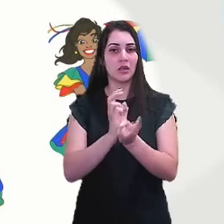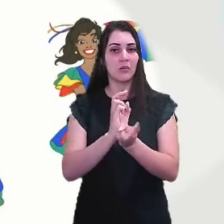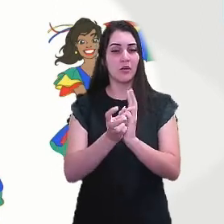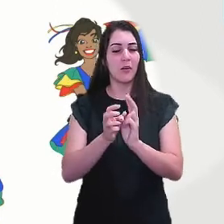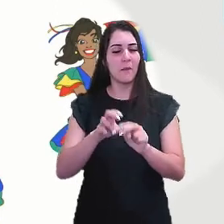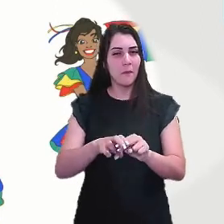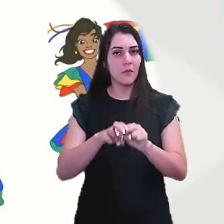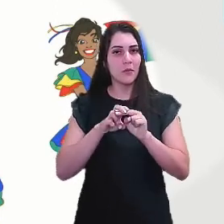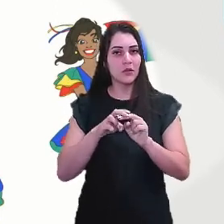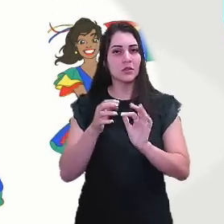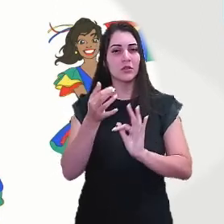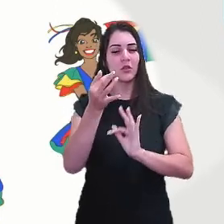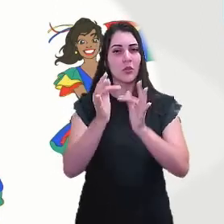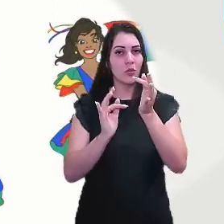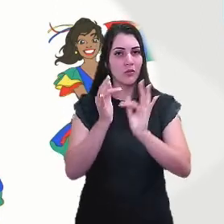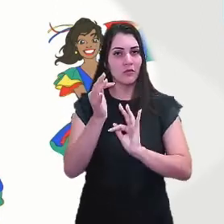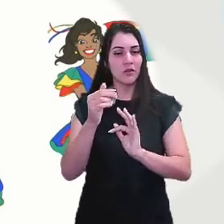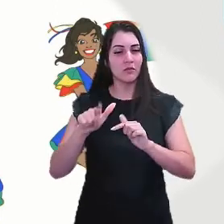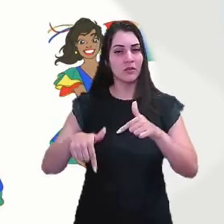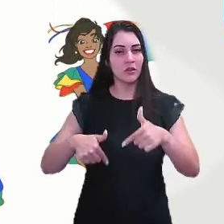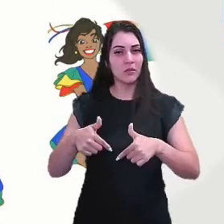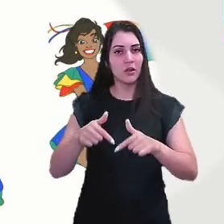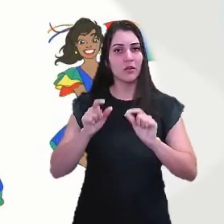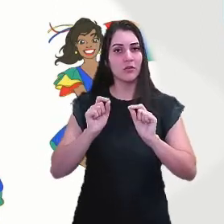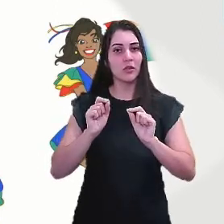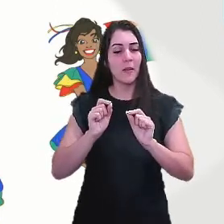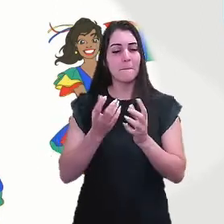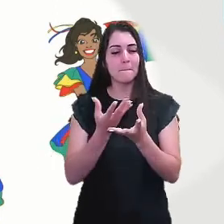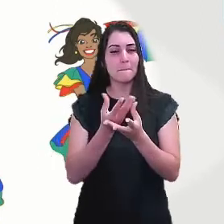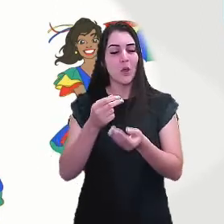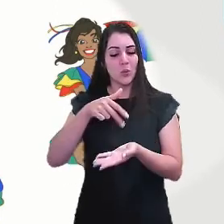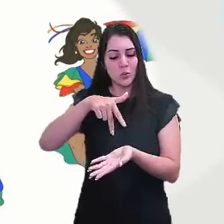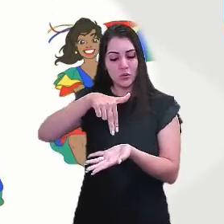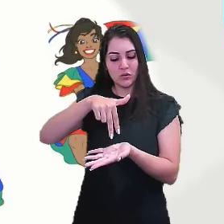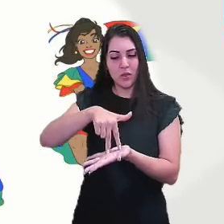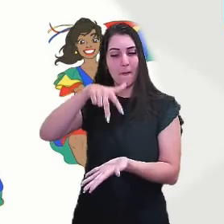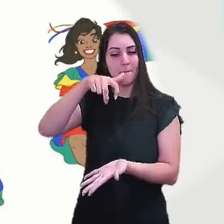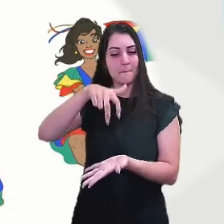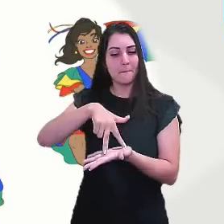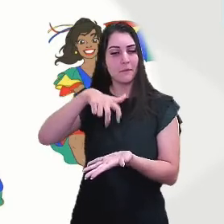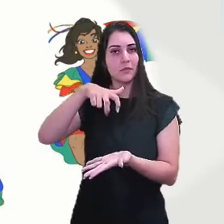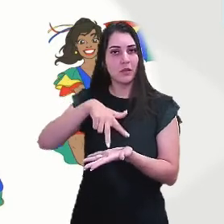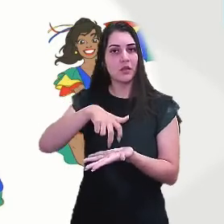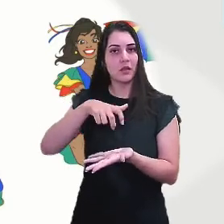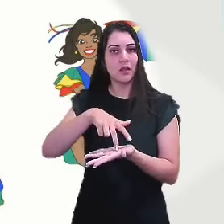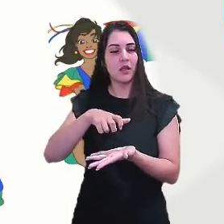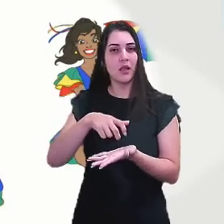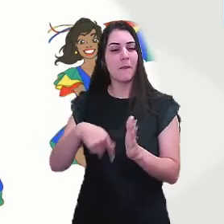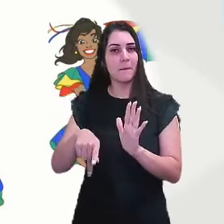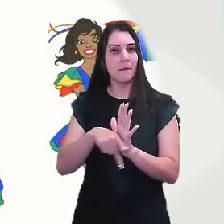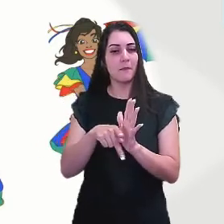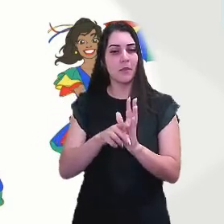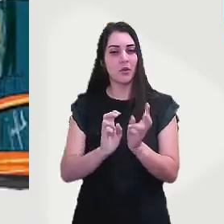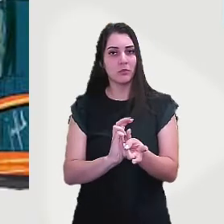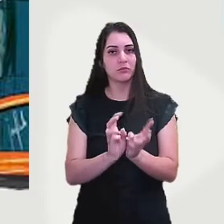gente trabalha, né, com quem dança frevo, muito as pernas, o salto, que é típico da capoeira.